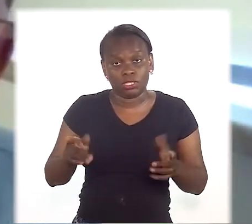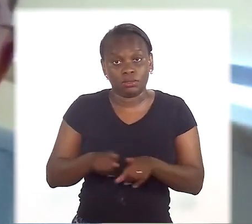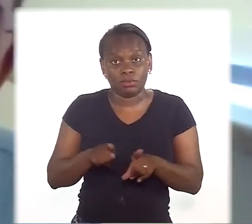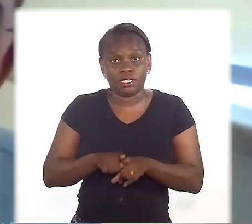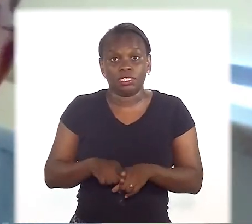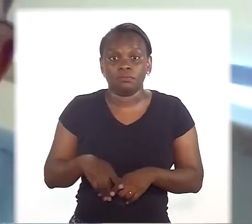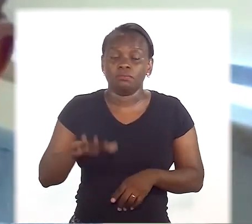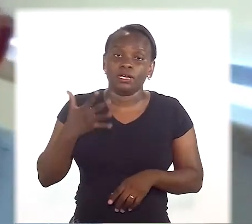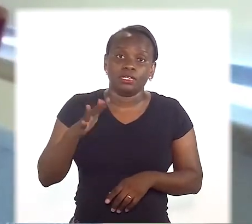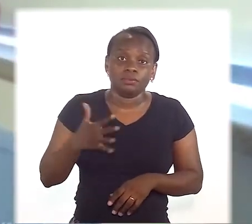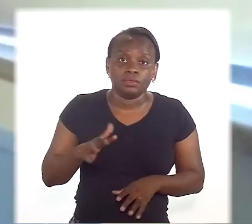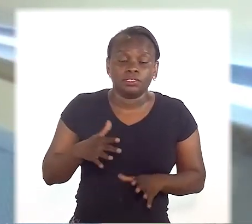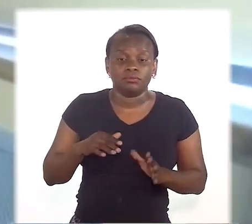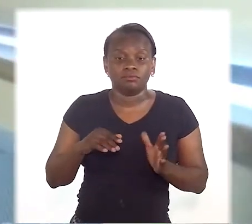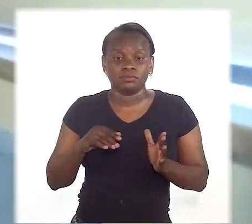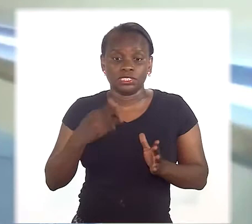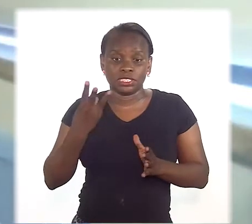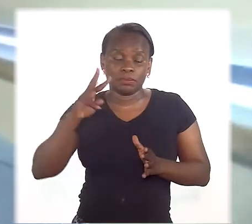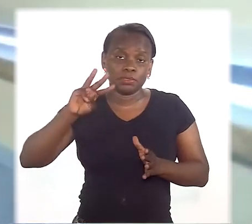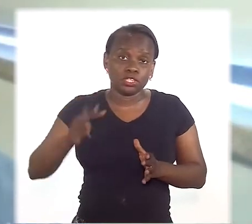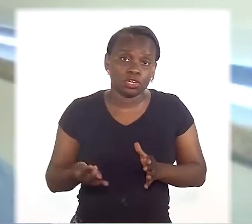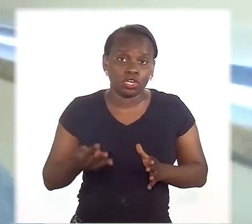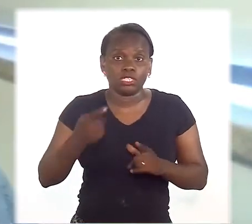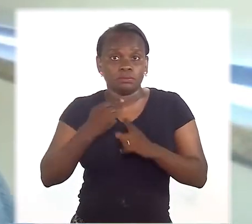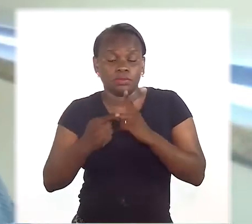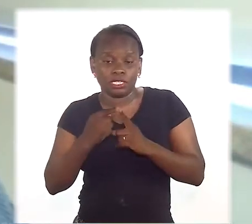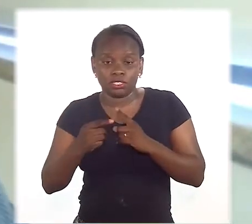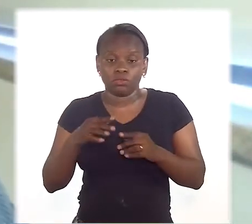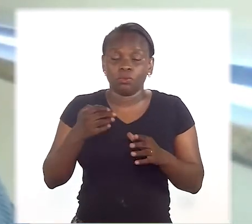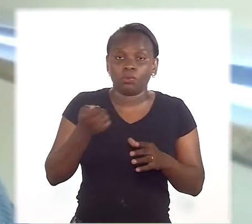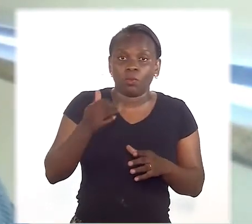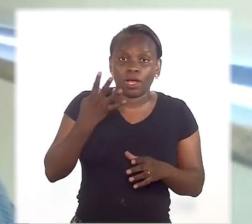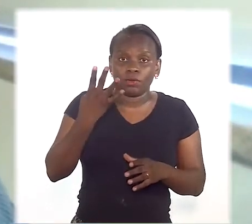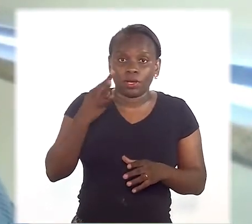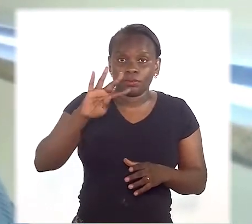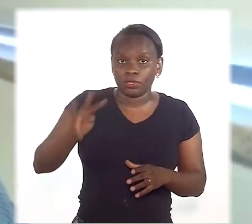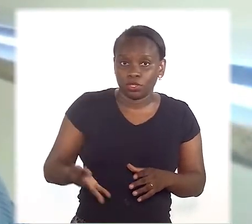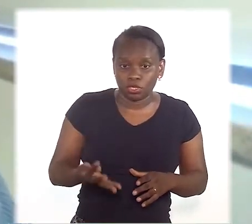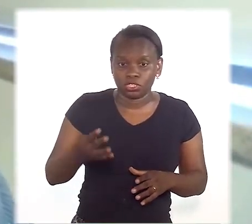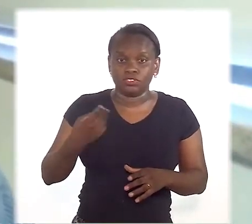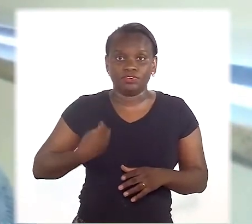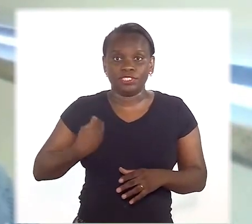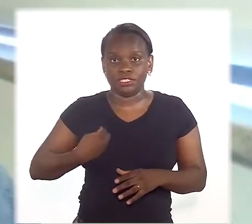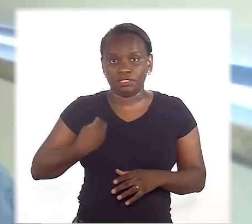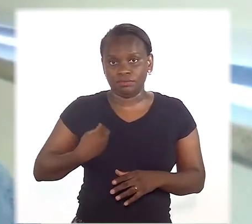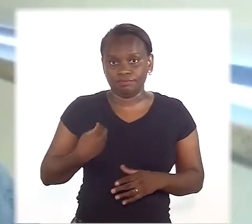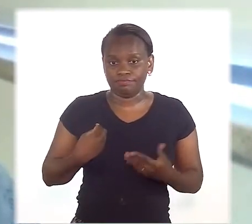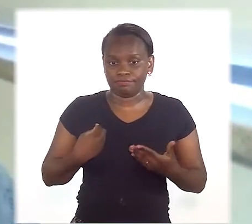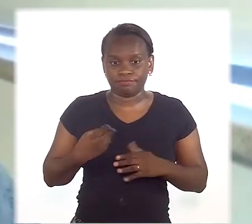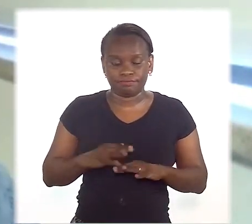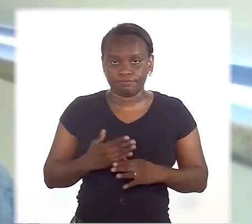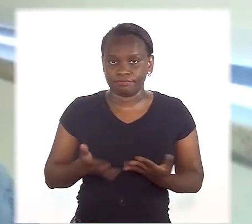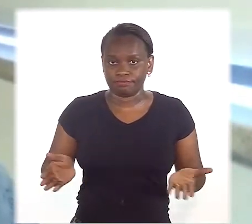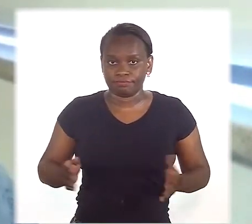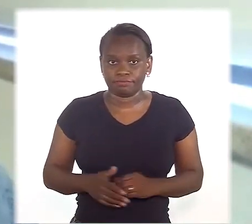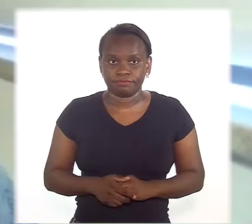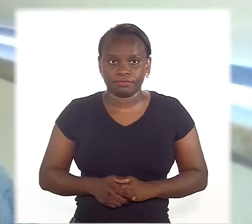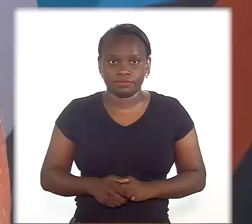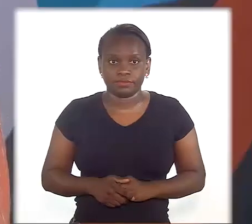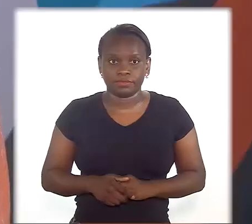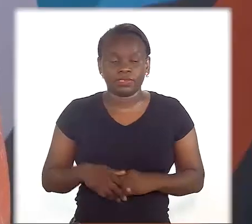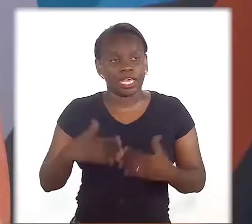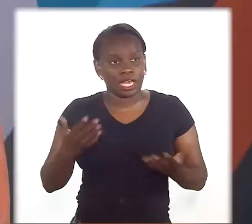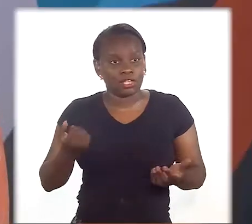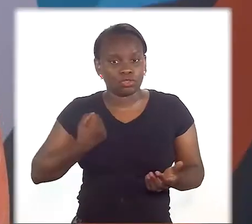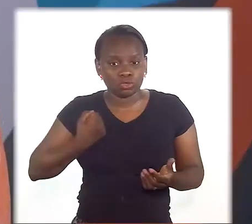provavelmente neste, no mínimo 3,5 milhões a 4 milhões de vidas, O que que, o que é equivale